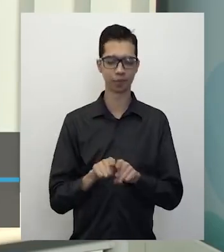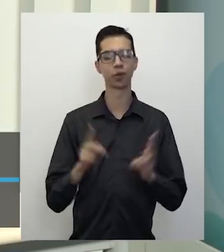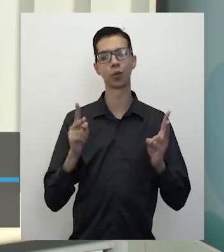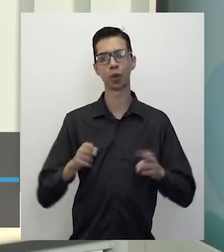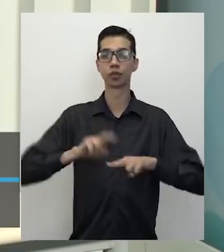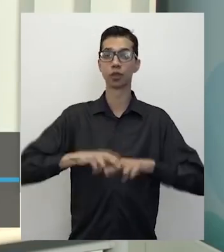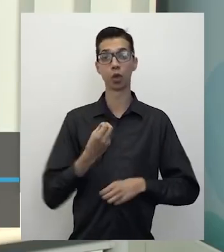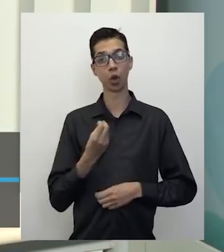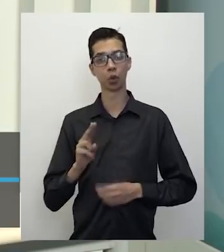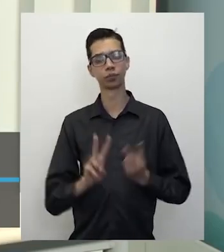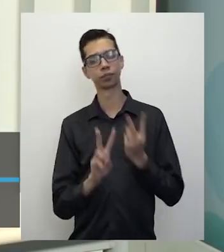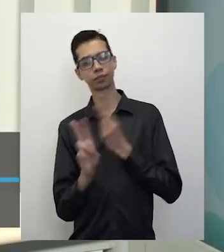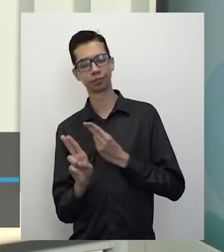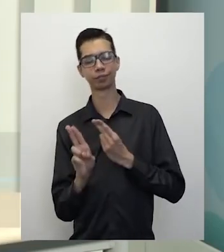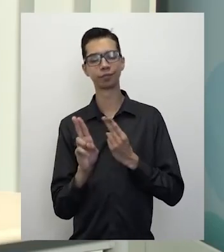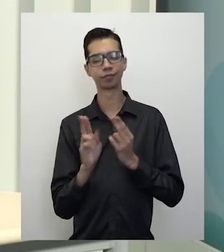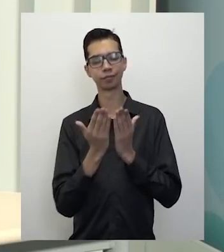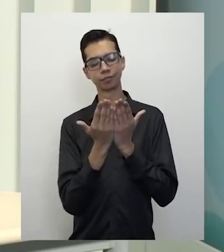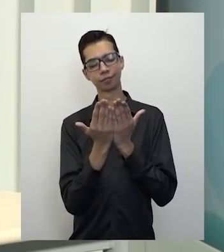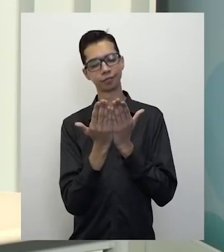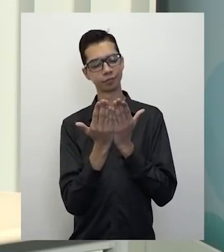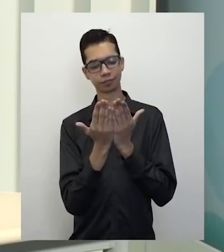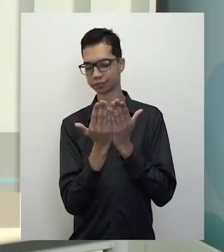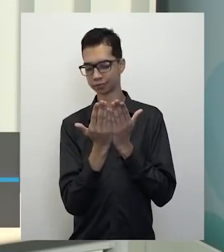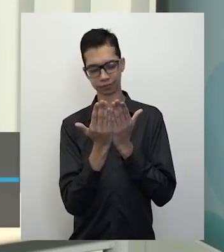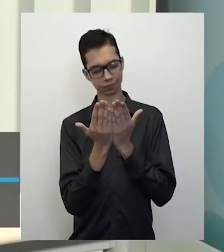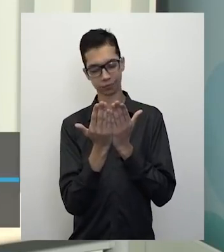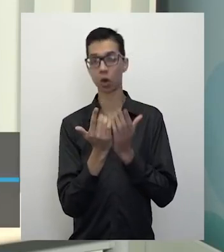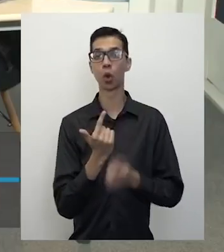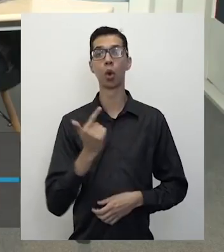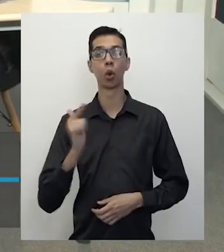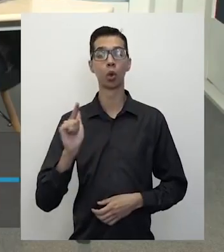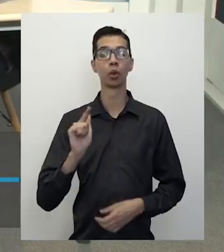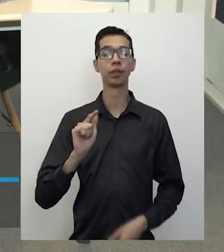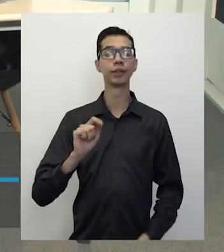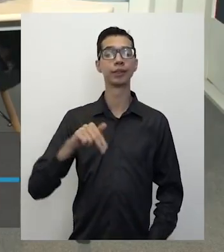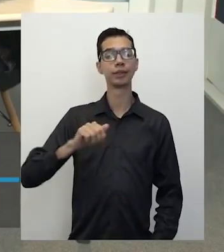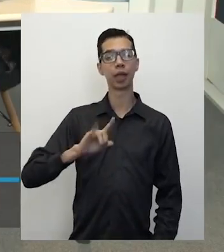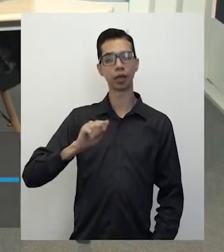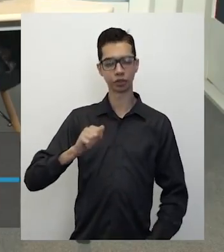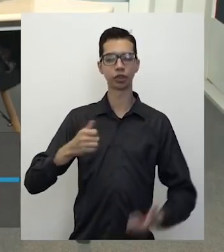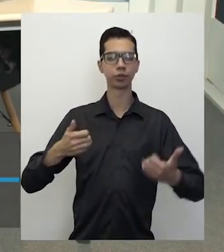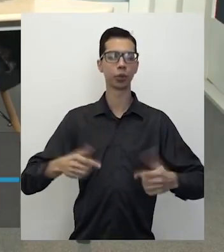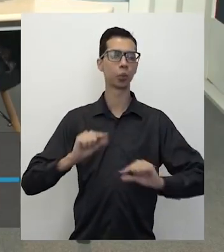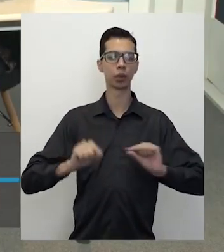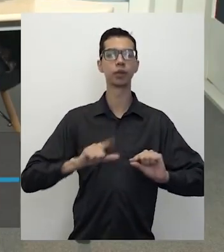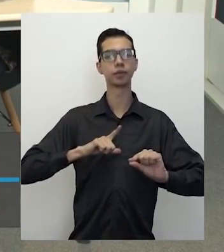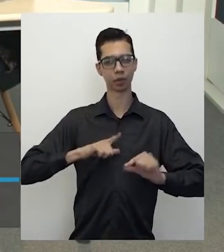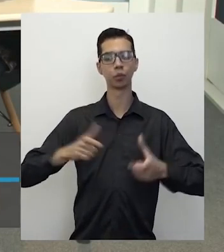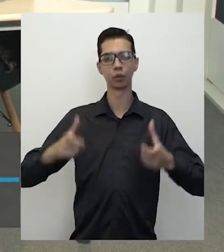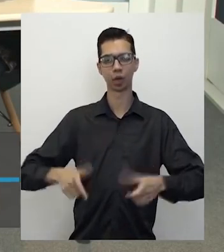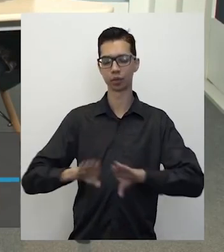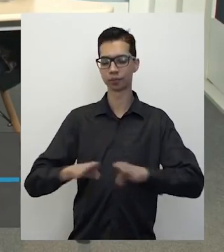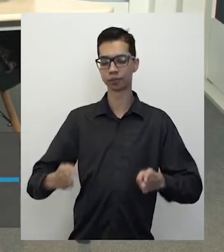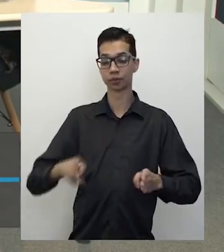na escrivaninha e ela gosta de ler gibi. Ah, ela já criou um hábito ali, que ela vai pra escrivaninha e Isso, lê. ela já tem, né? A Pro Cristina gosta de ler